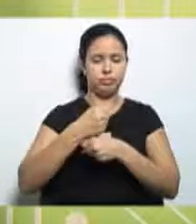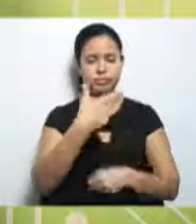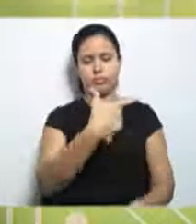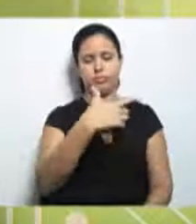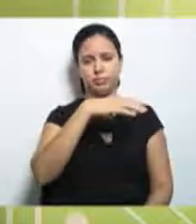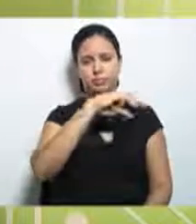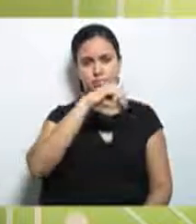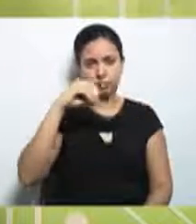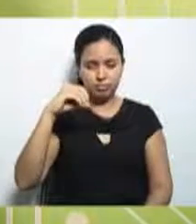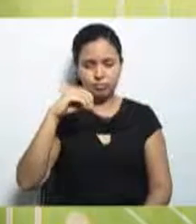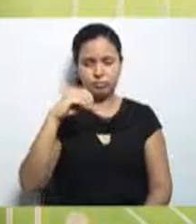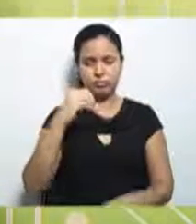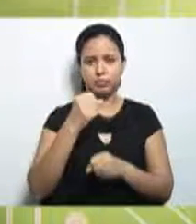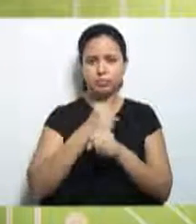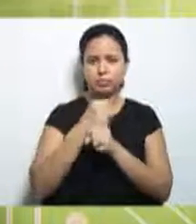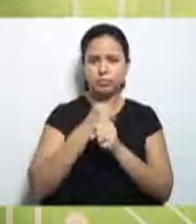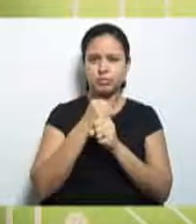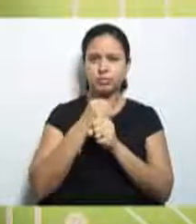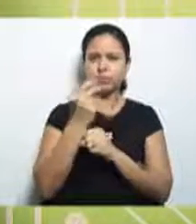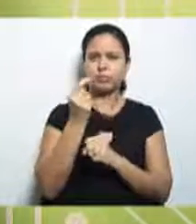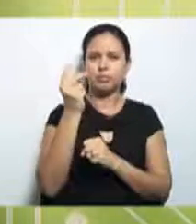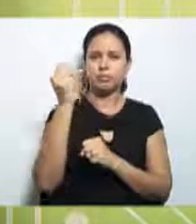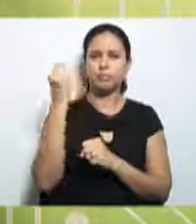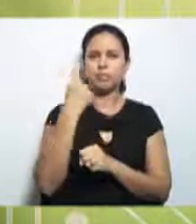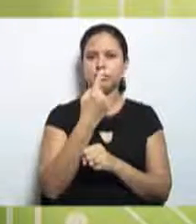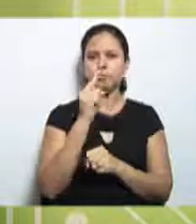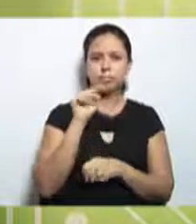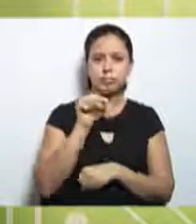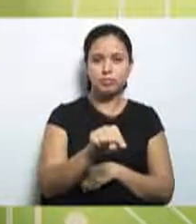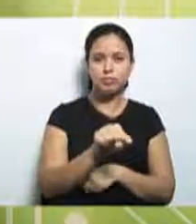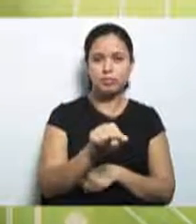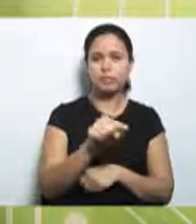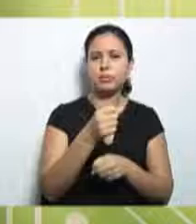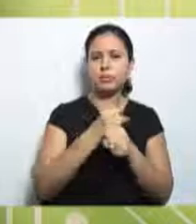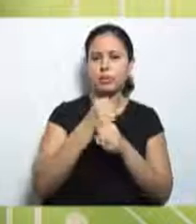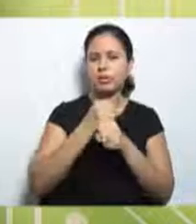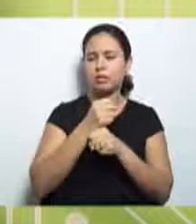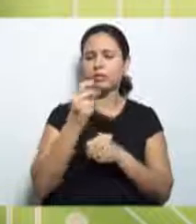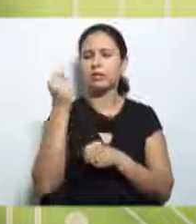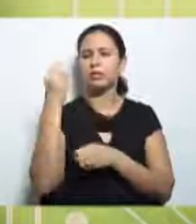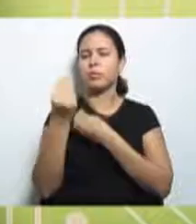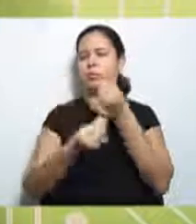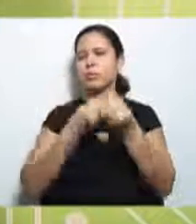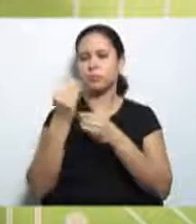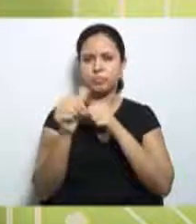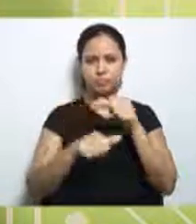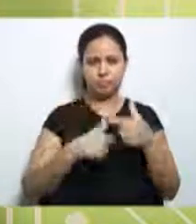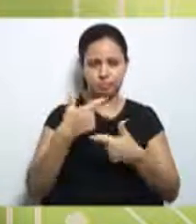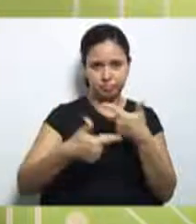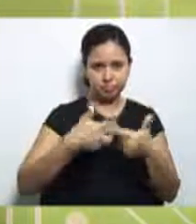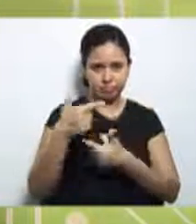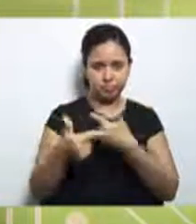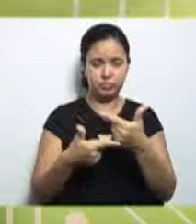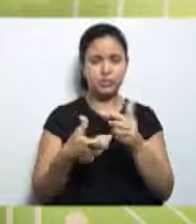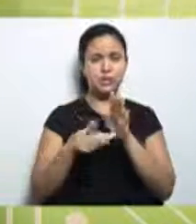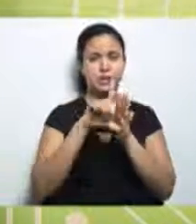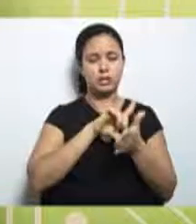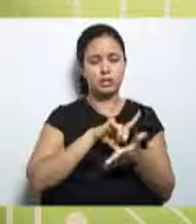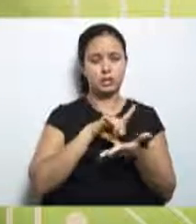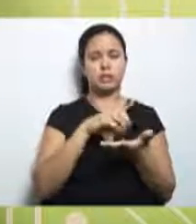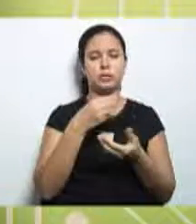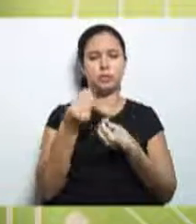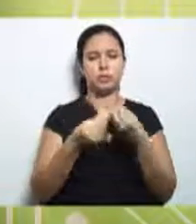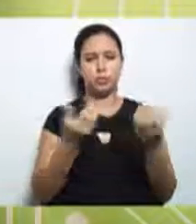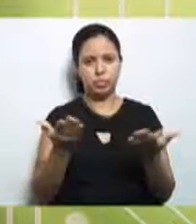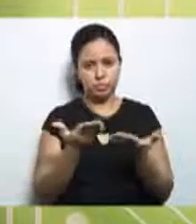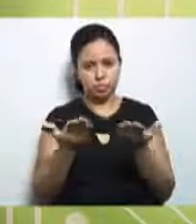últimos 300, 500, 1000 anos atrás, como era realizado esse trabalho? Antes do modo de produção que a gente vive